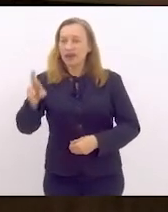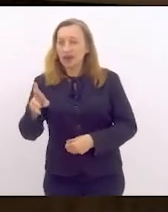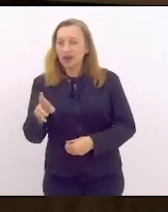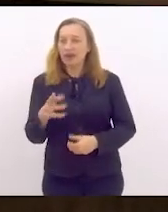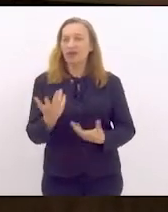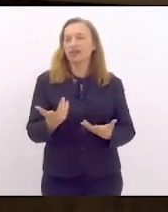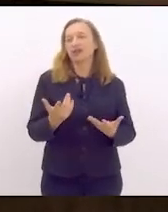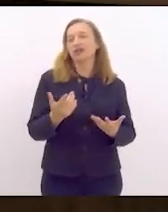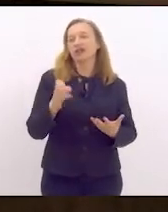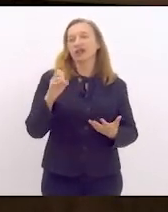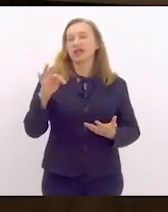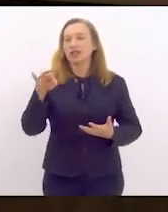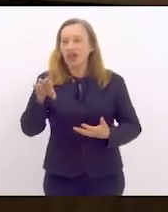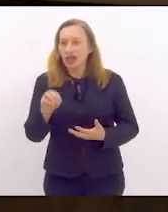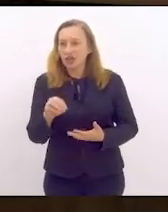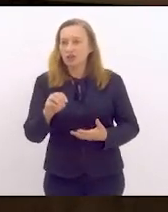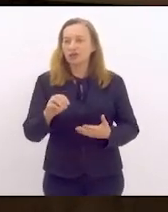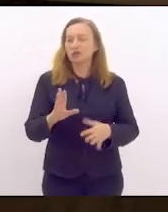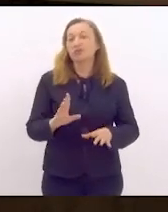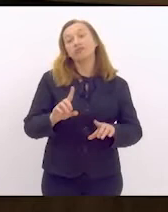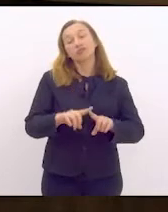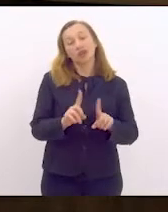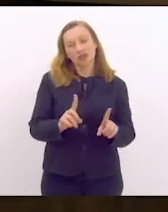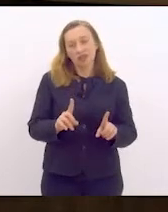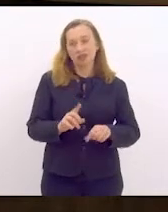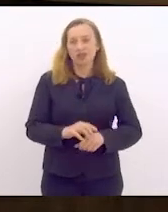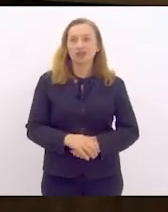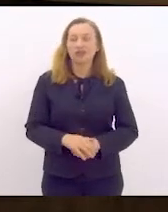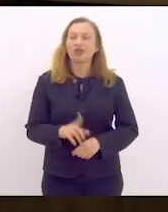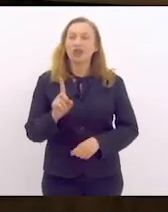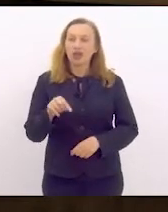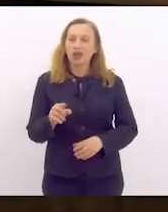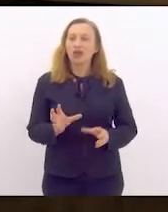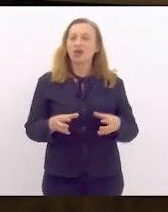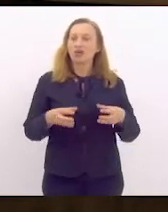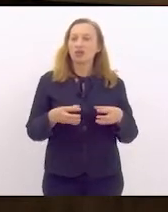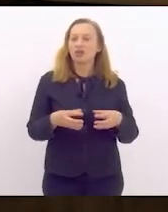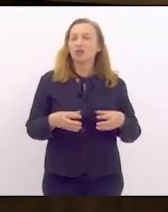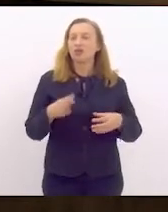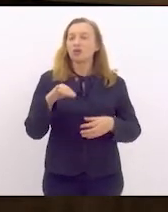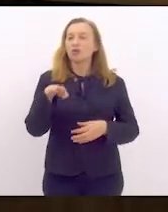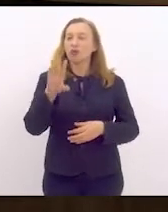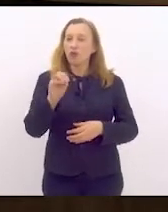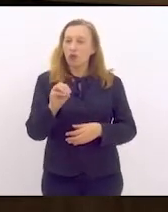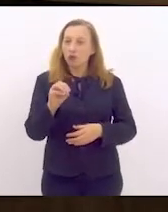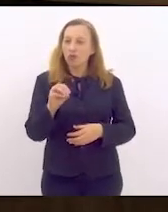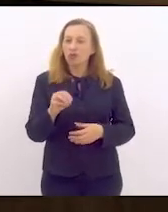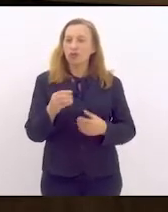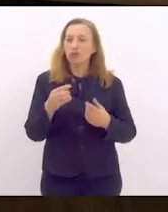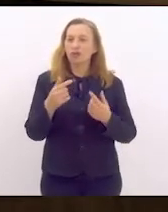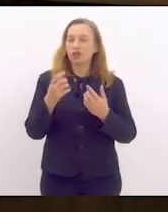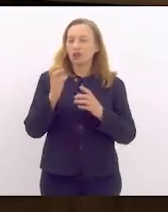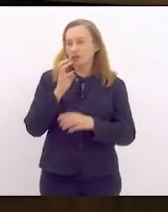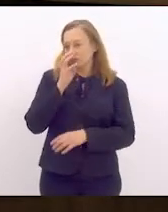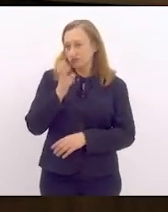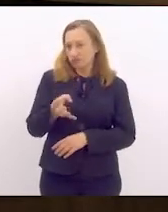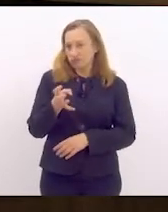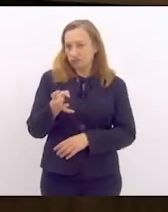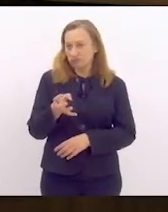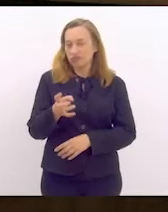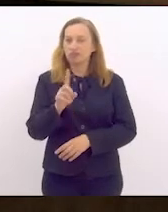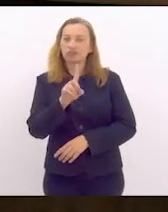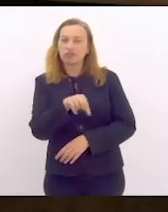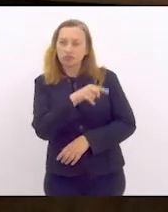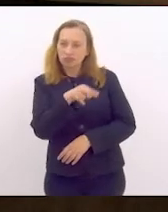Encantado, enfim, mas ao mesmo tempo é um bloco que surge também para denunciar, né, a